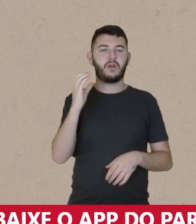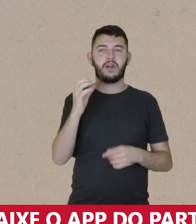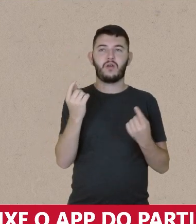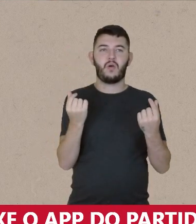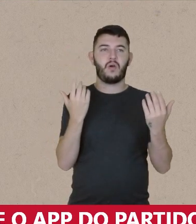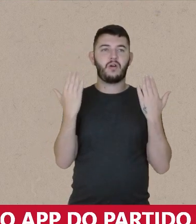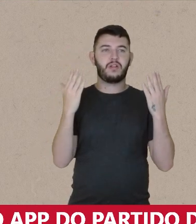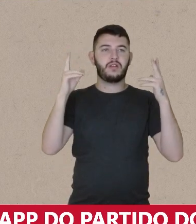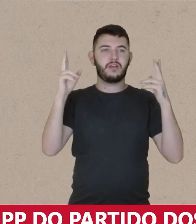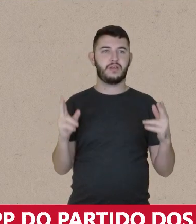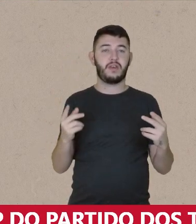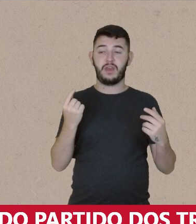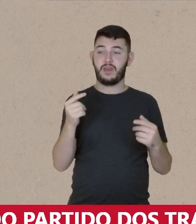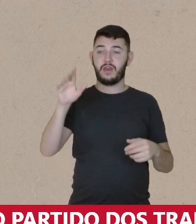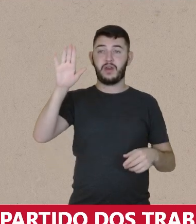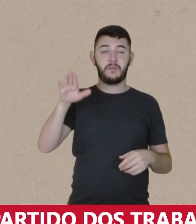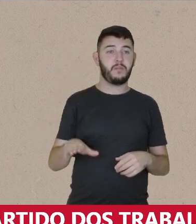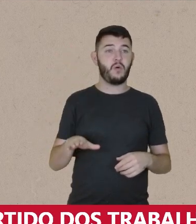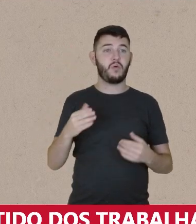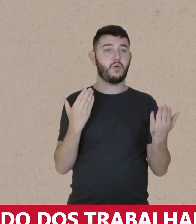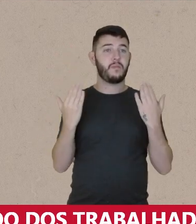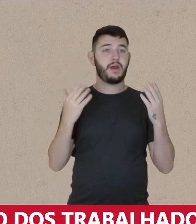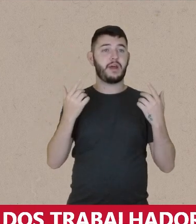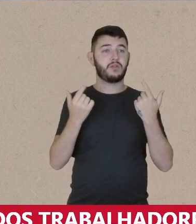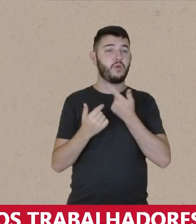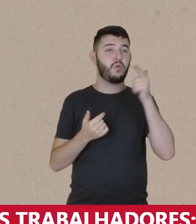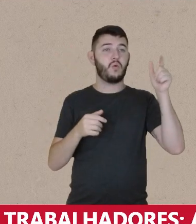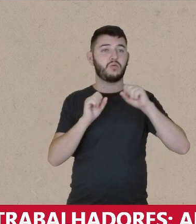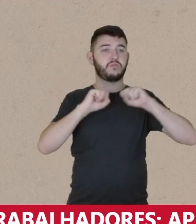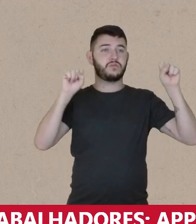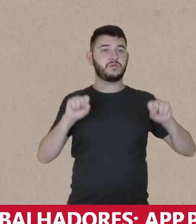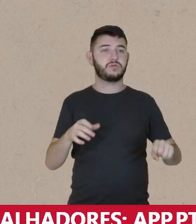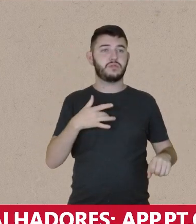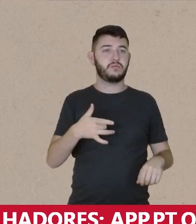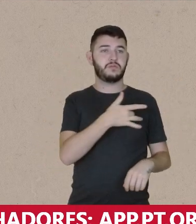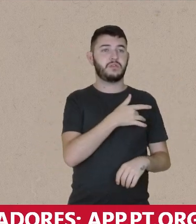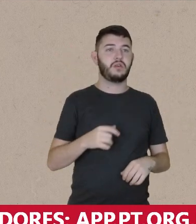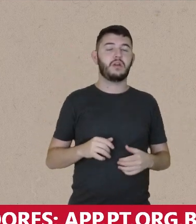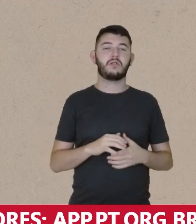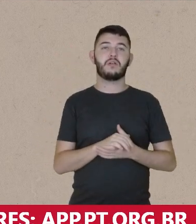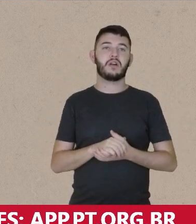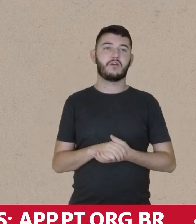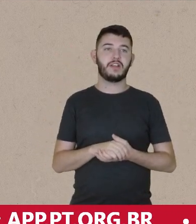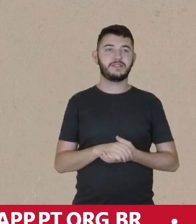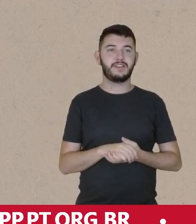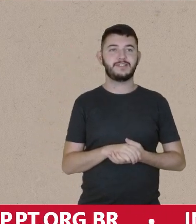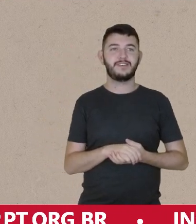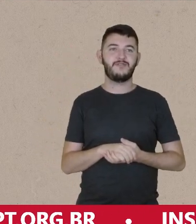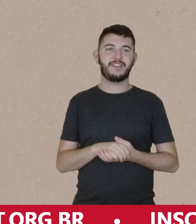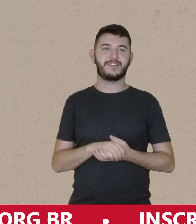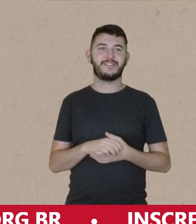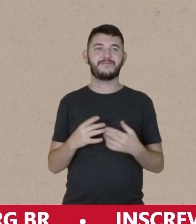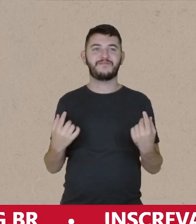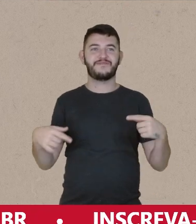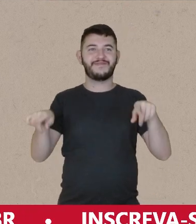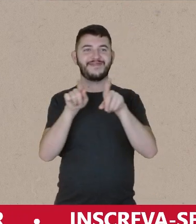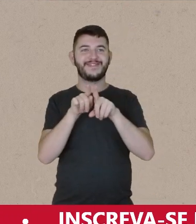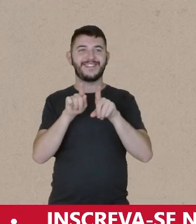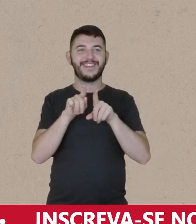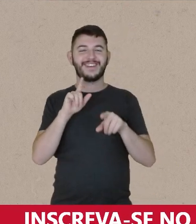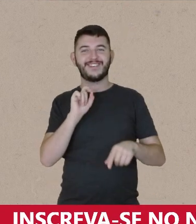os outros sistemas universais de saúde, né? Então, se faz milagre com o recurso que tem, né? Mas